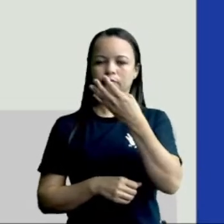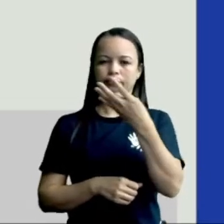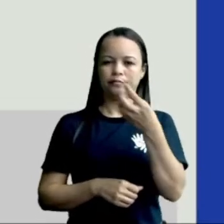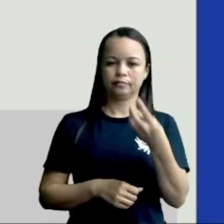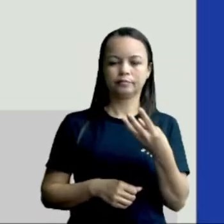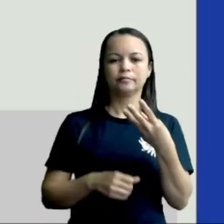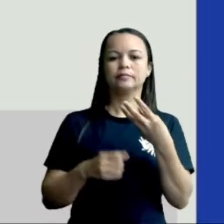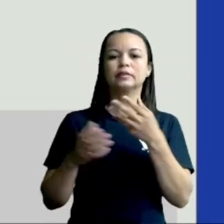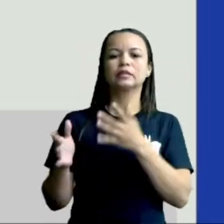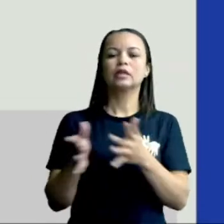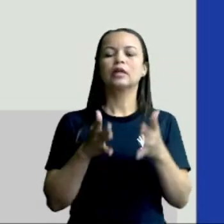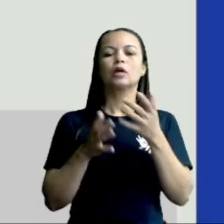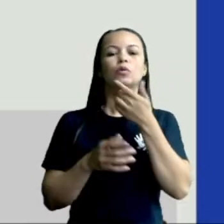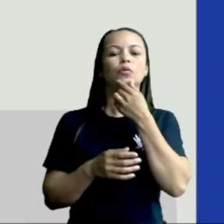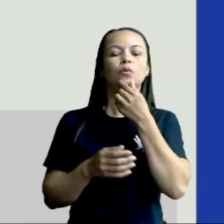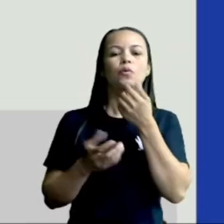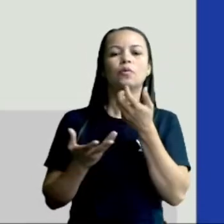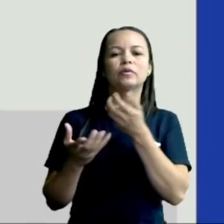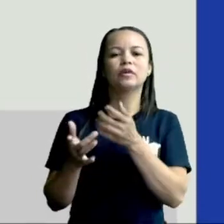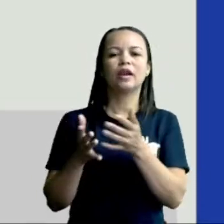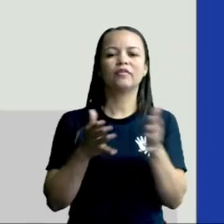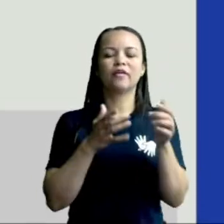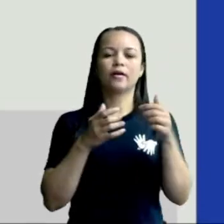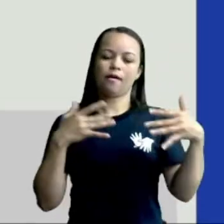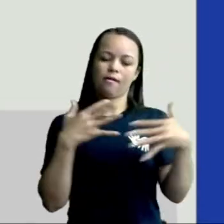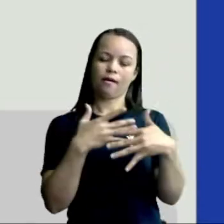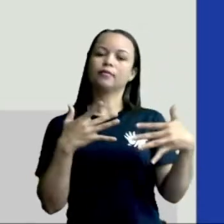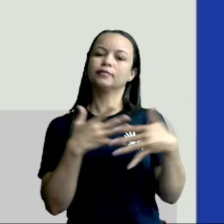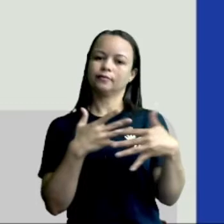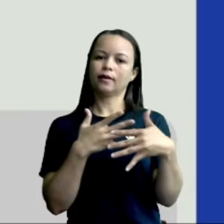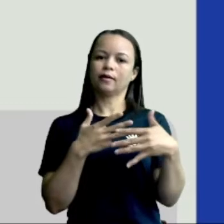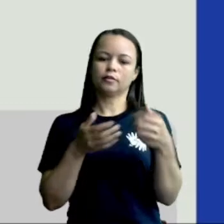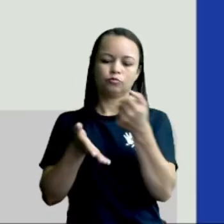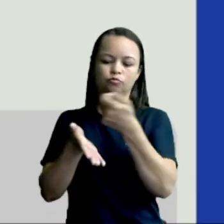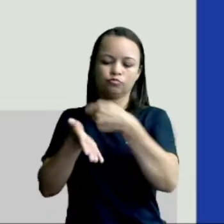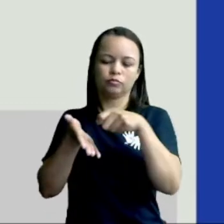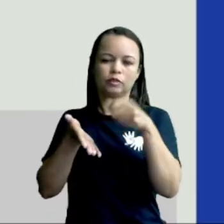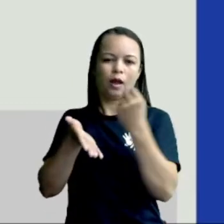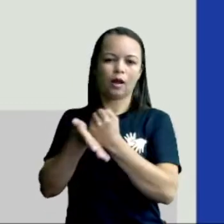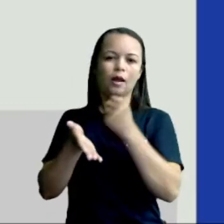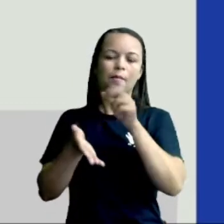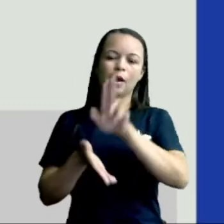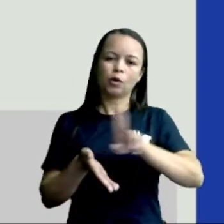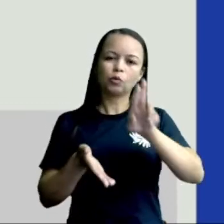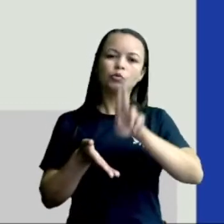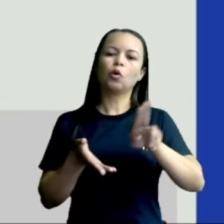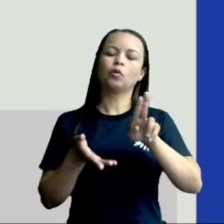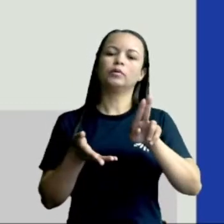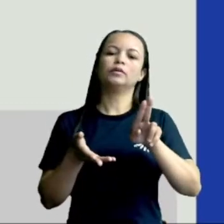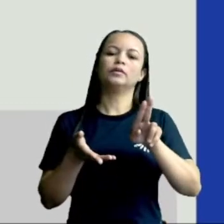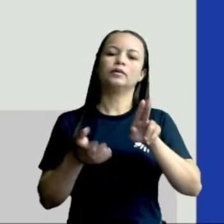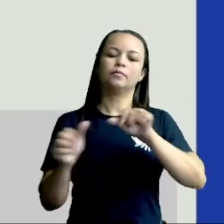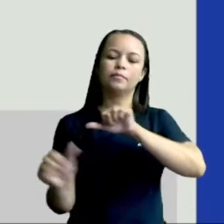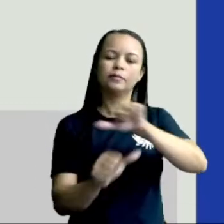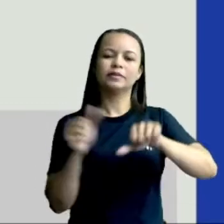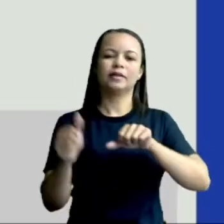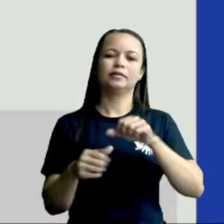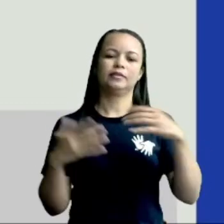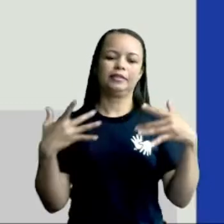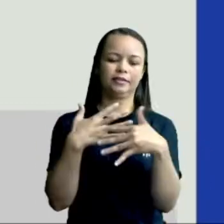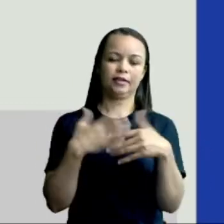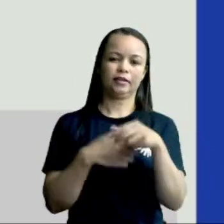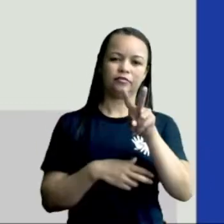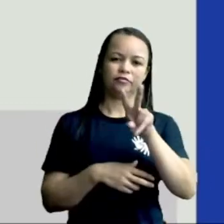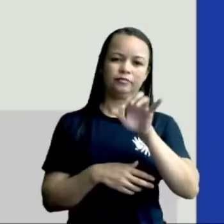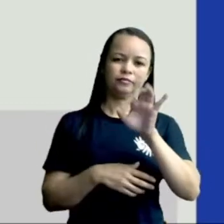da província de Pernambuco, foi elevada à cidade, tendo seu nome mudado para Cidade da Vitória, em